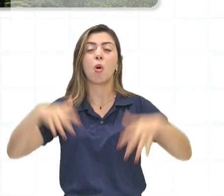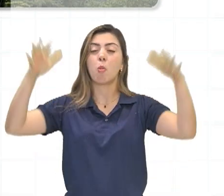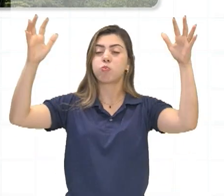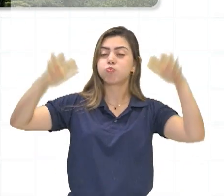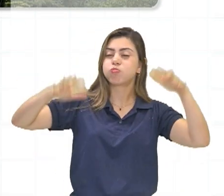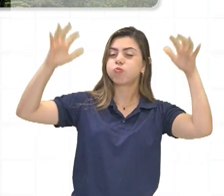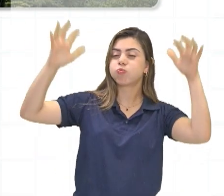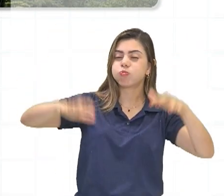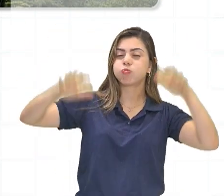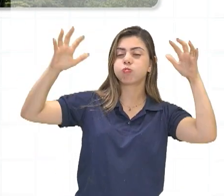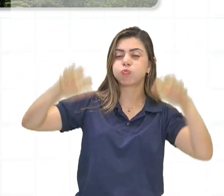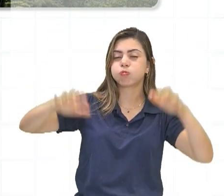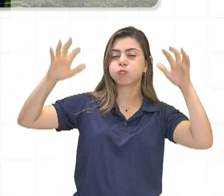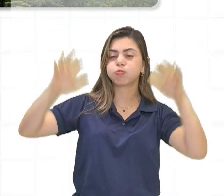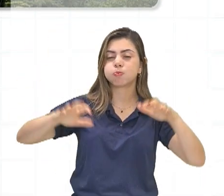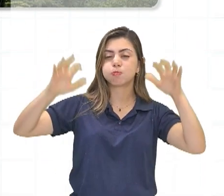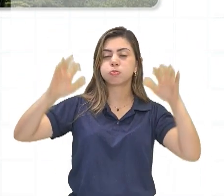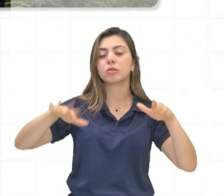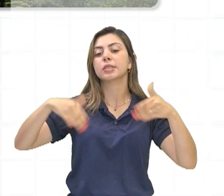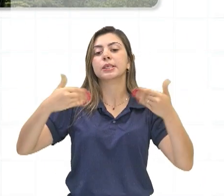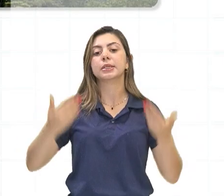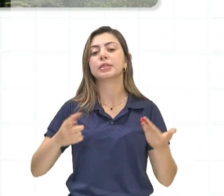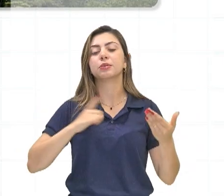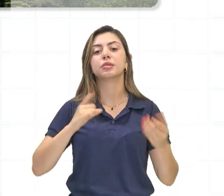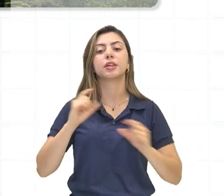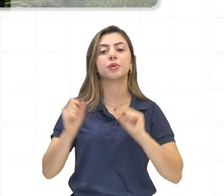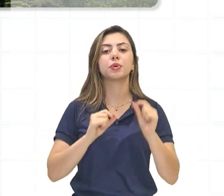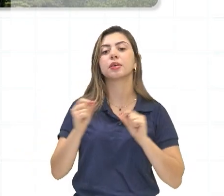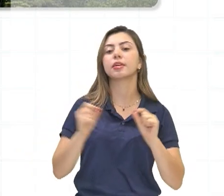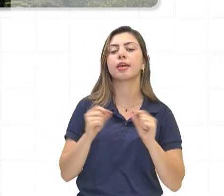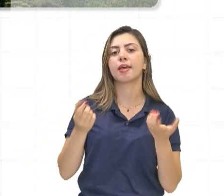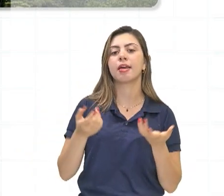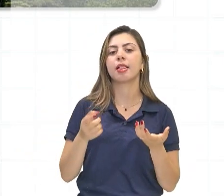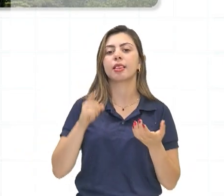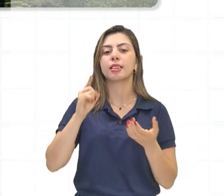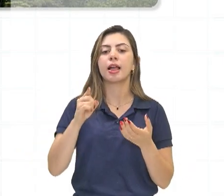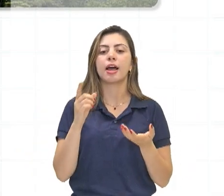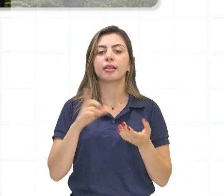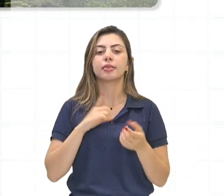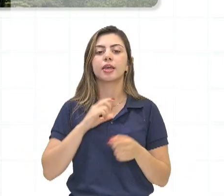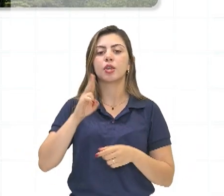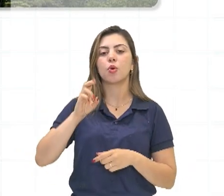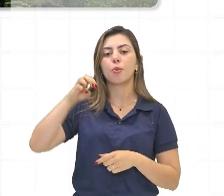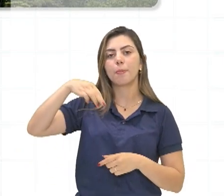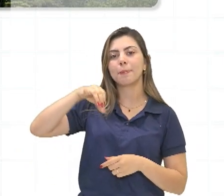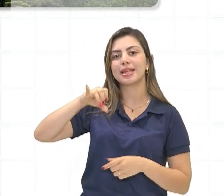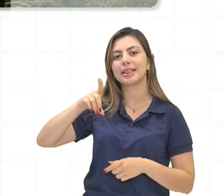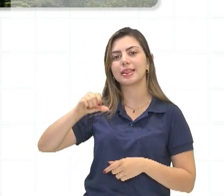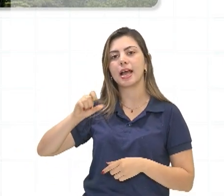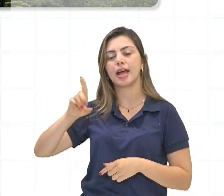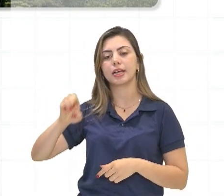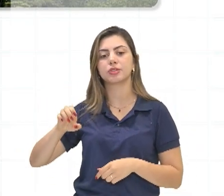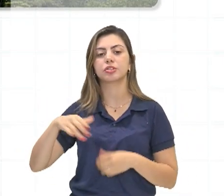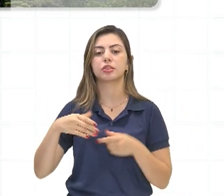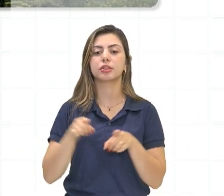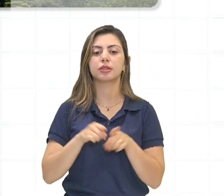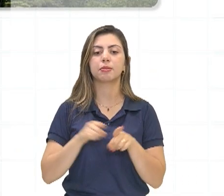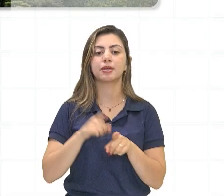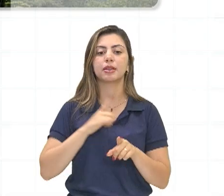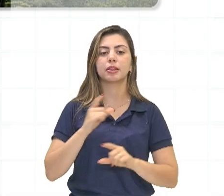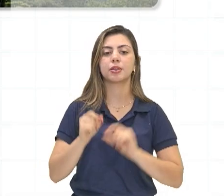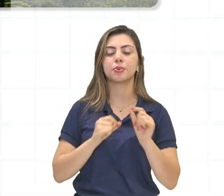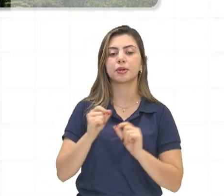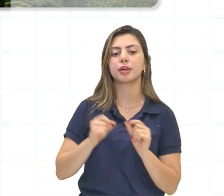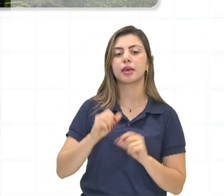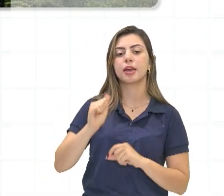volumosas. Registra elevada umidade do ar e baixa amplitude térmica. Amplitude térmica é a